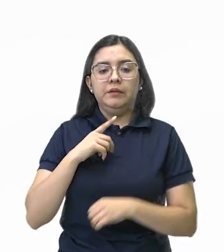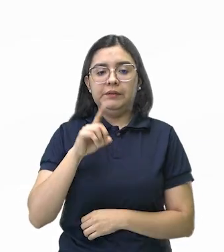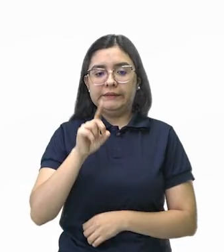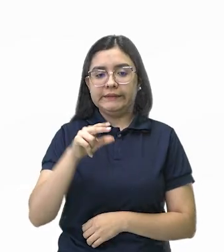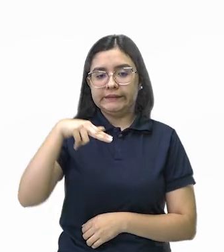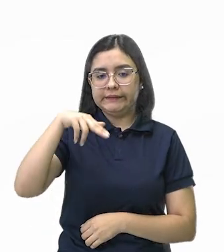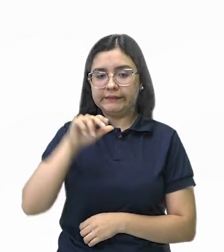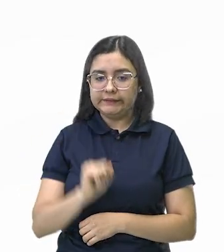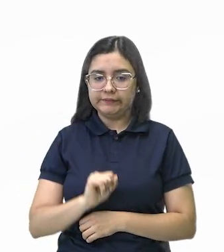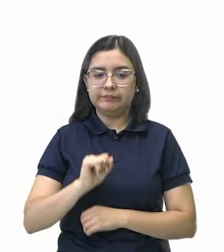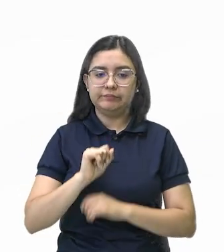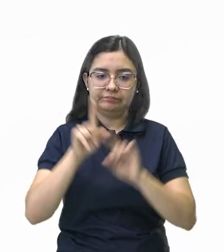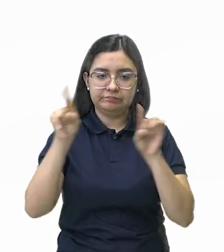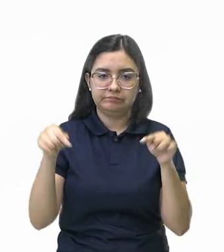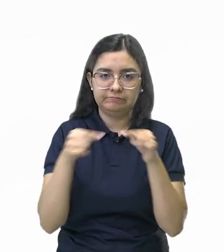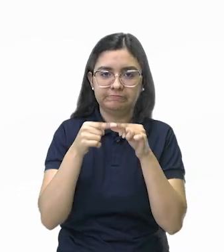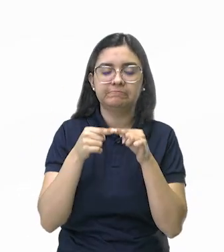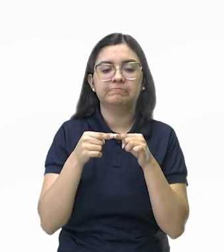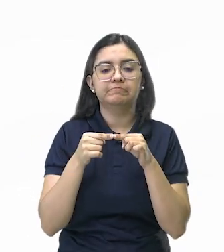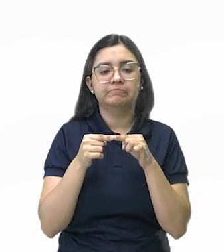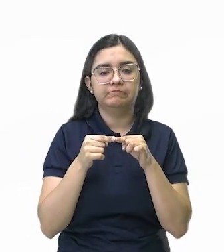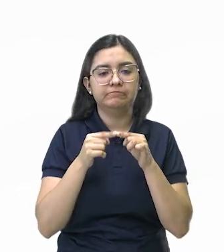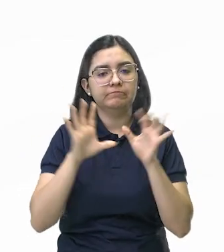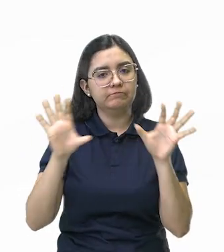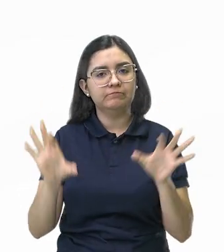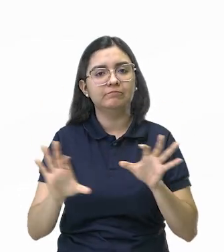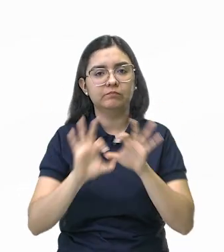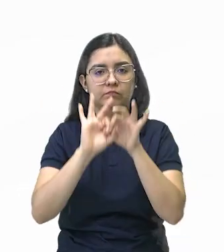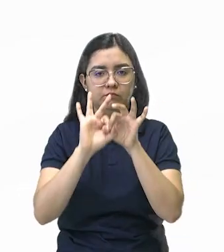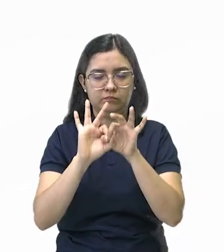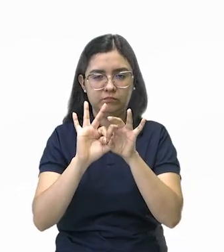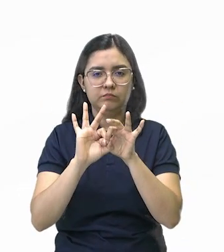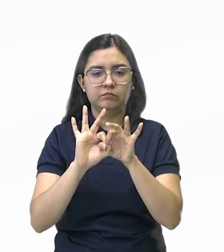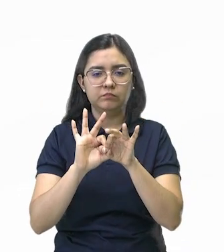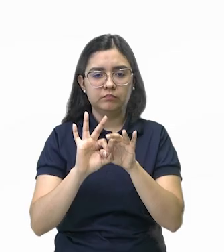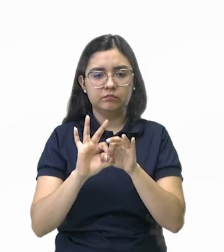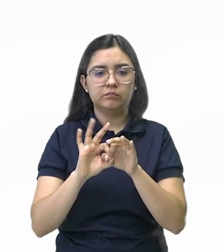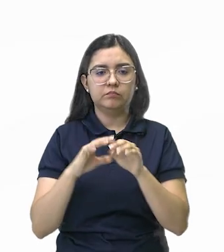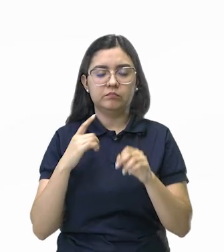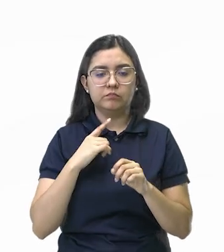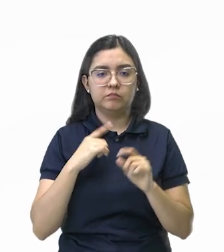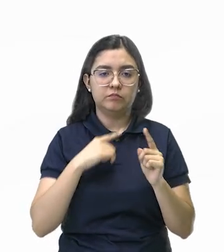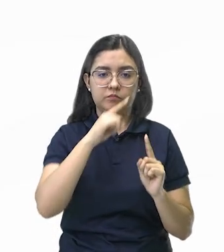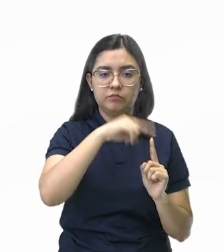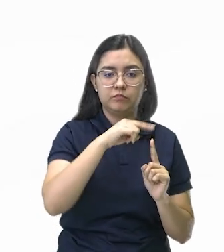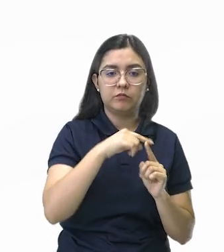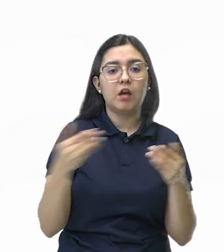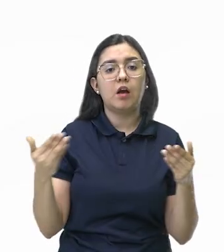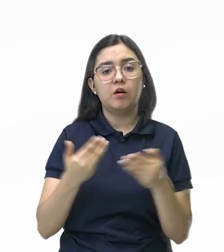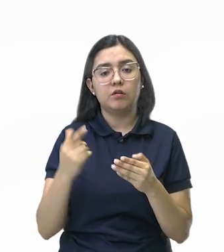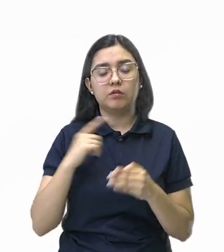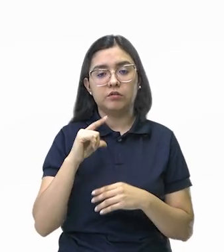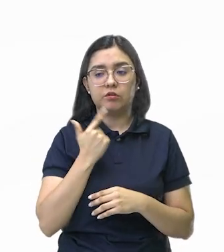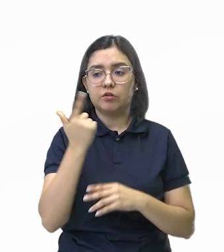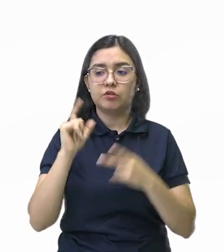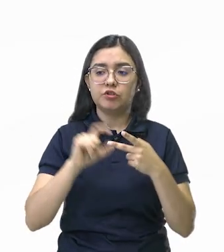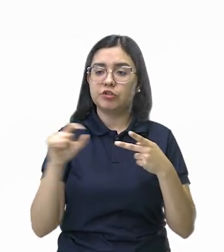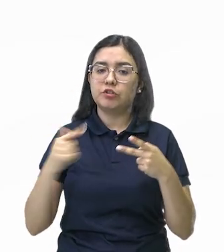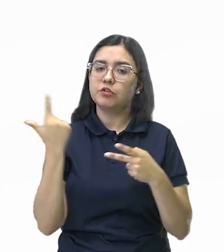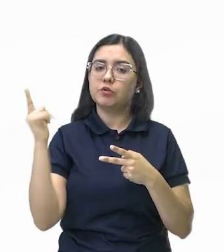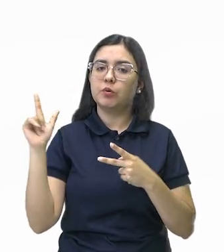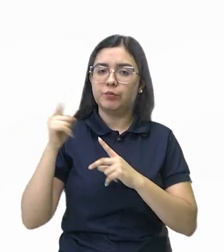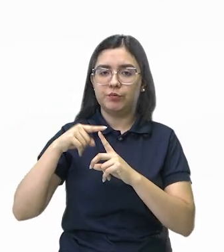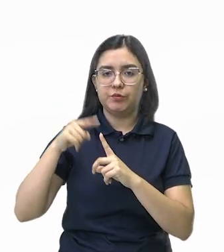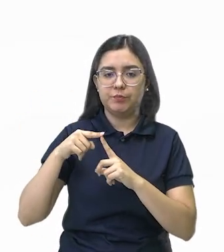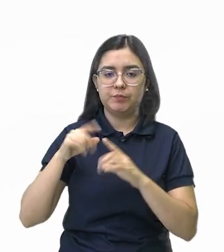DNA recombinante, né? Aquele DNA que originalmente era de uma espécie, agora ele carrega genes de